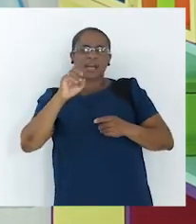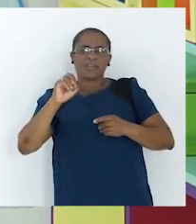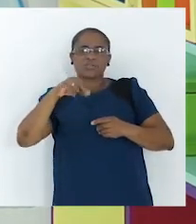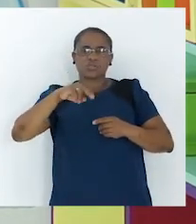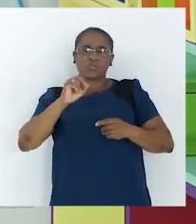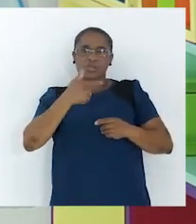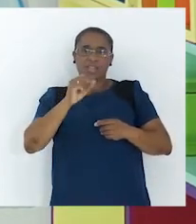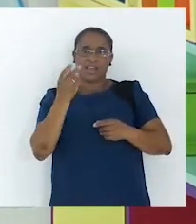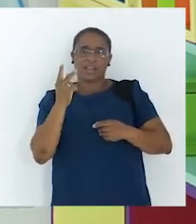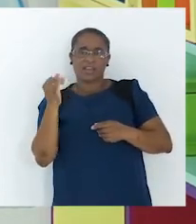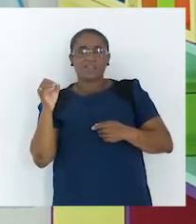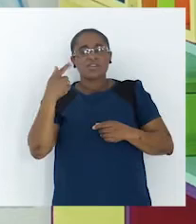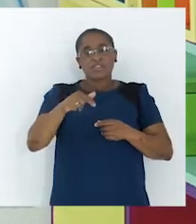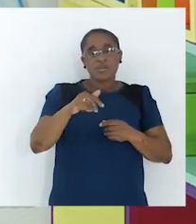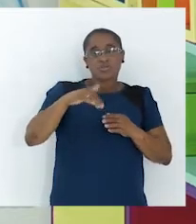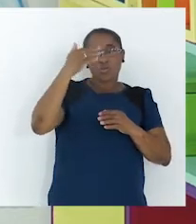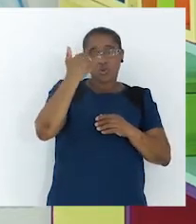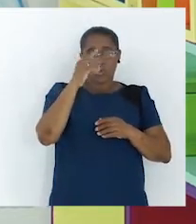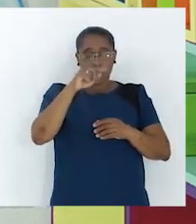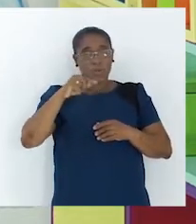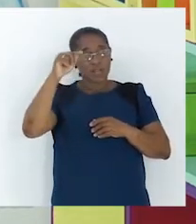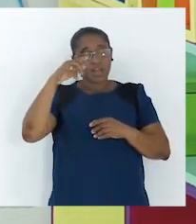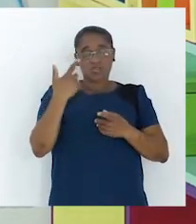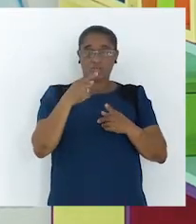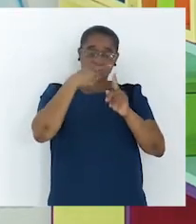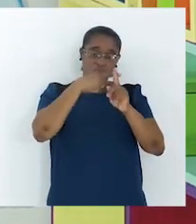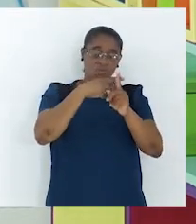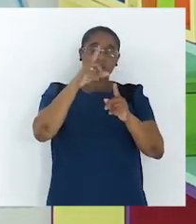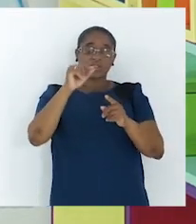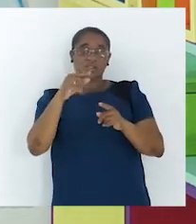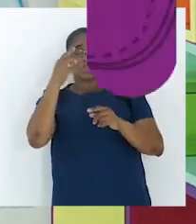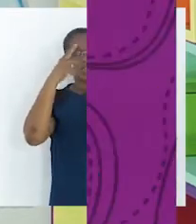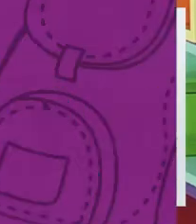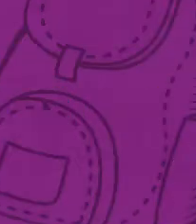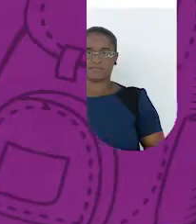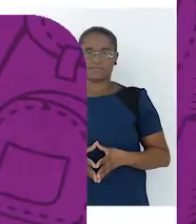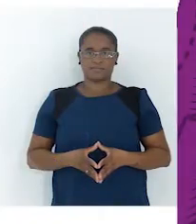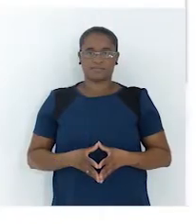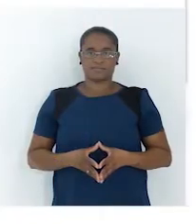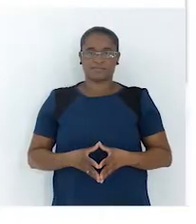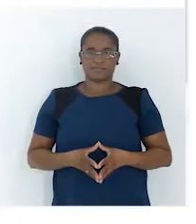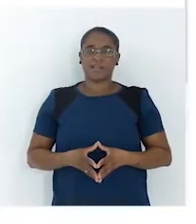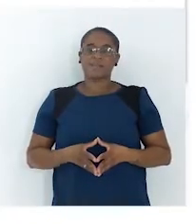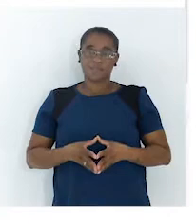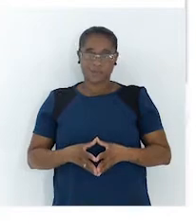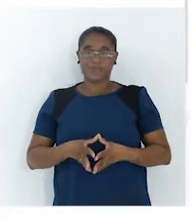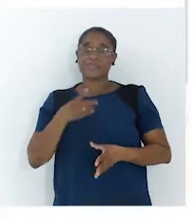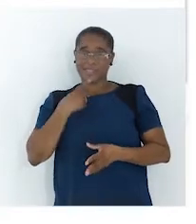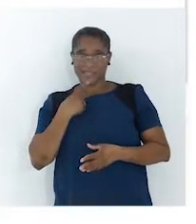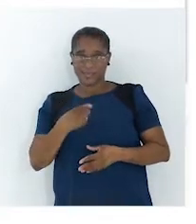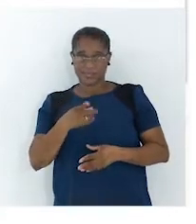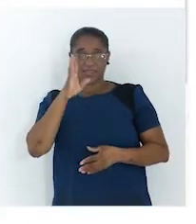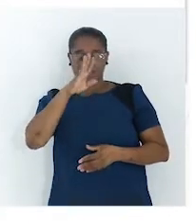em filmes rodados em uma forma quadrada uma de ferro e aparecer quadrados muito bem